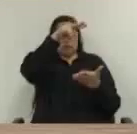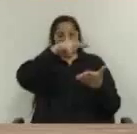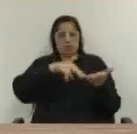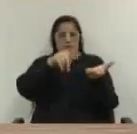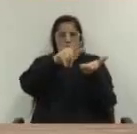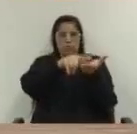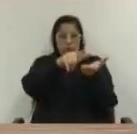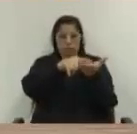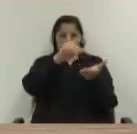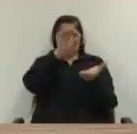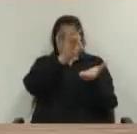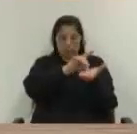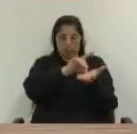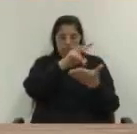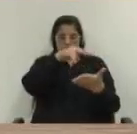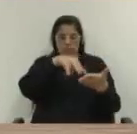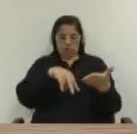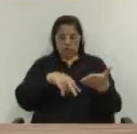leitura.